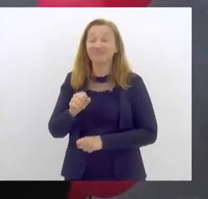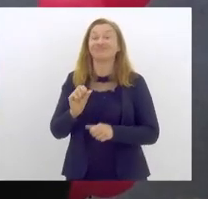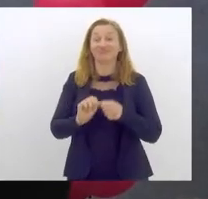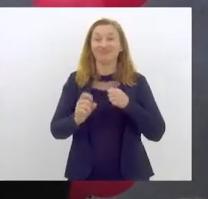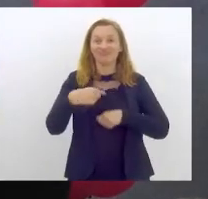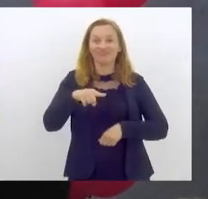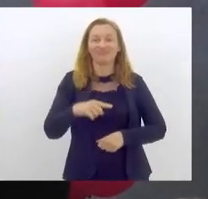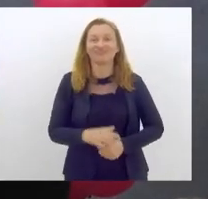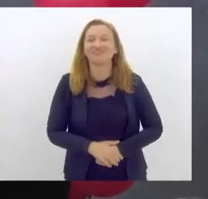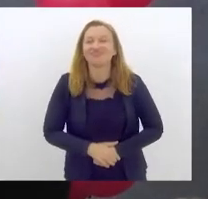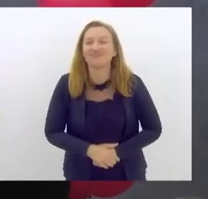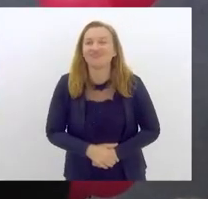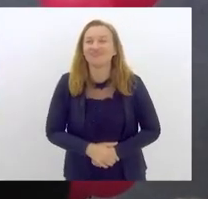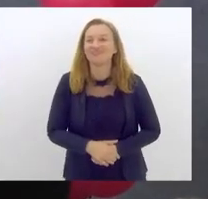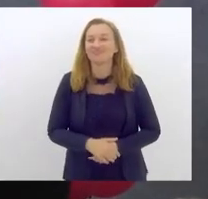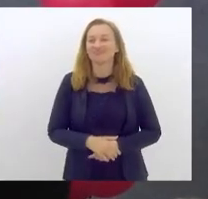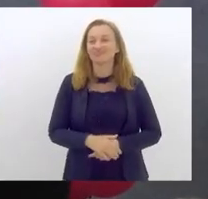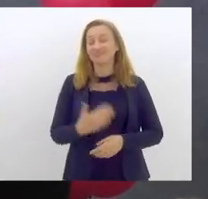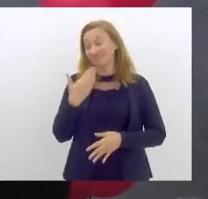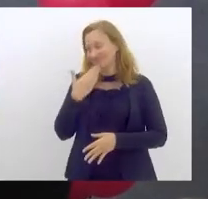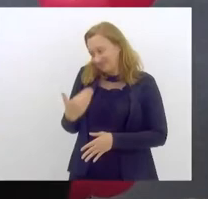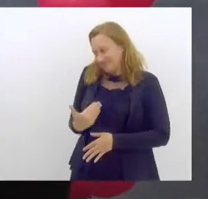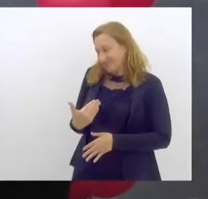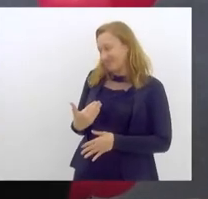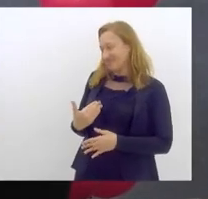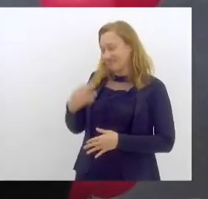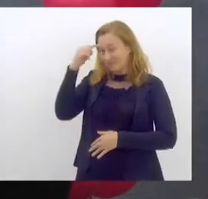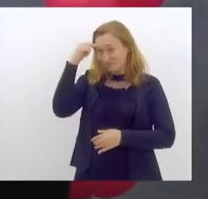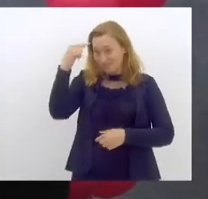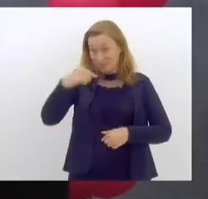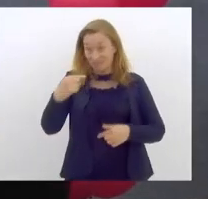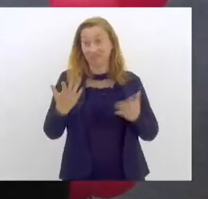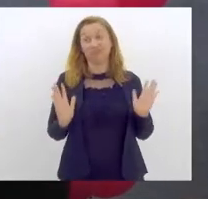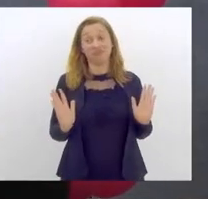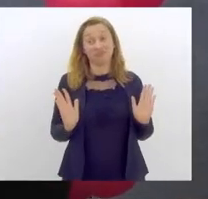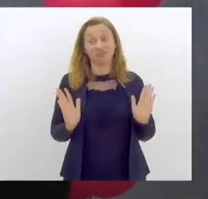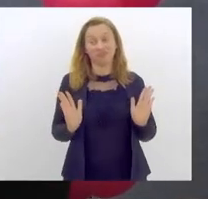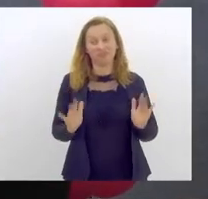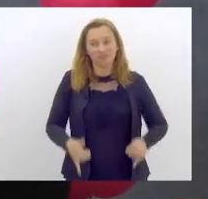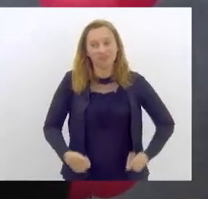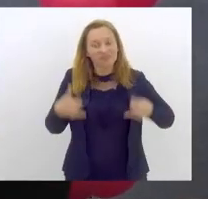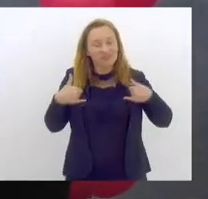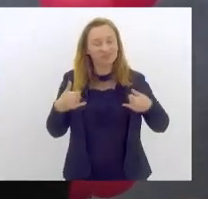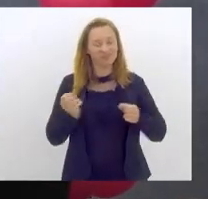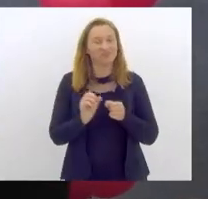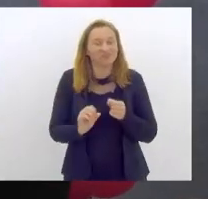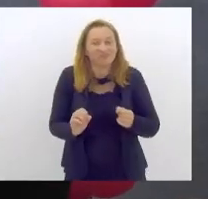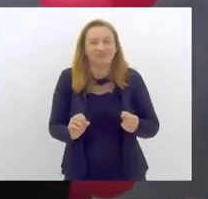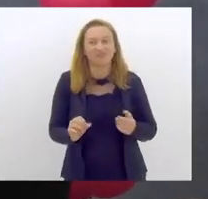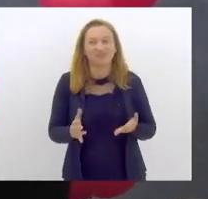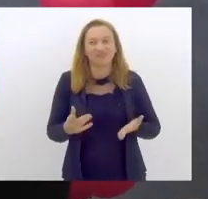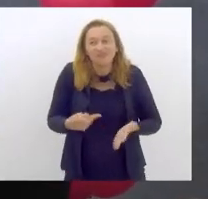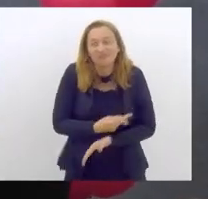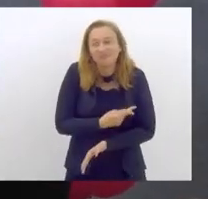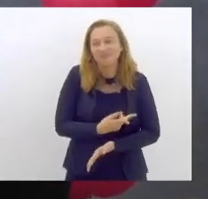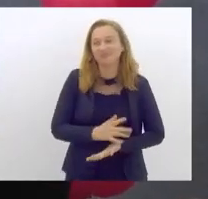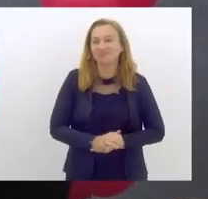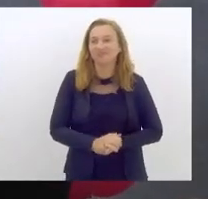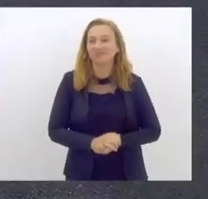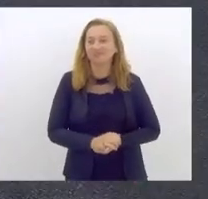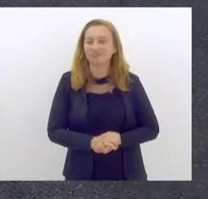fazer porque quando ela pede uma coisa para mim é uma ordem eu tenho uma orgulho de fazer com que isso aconteça